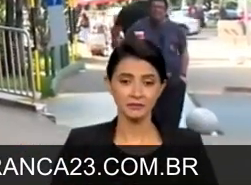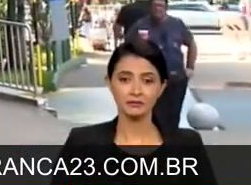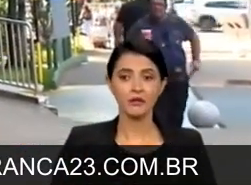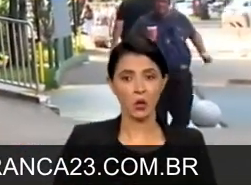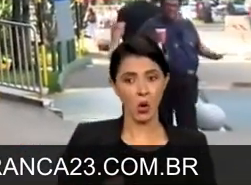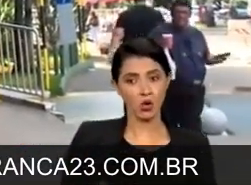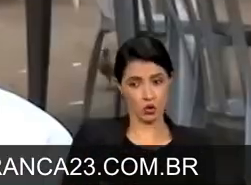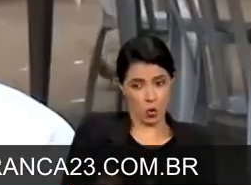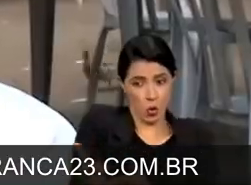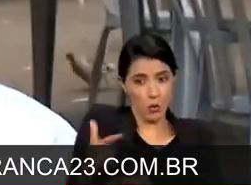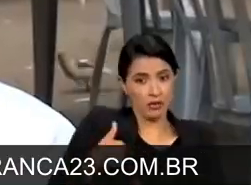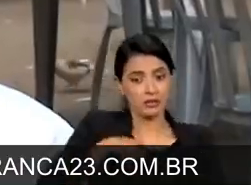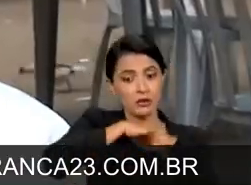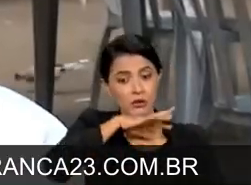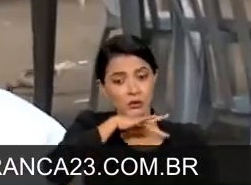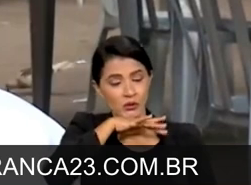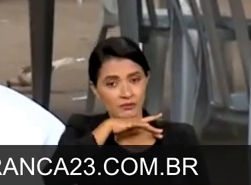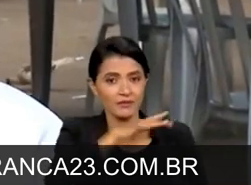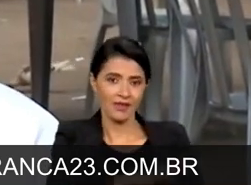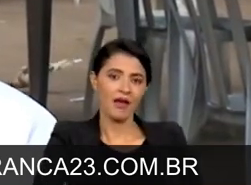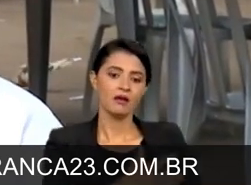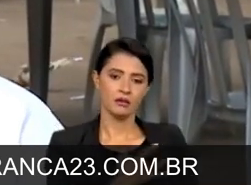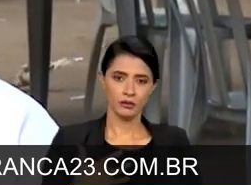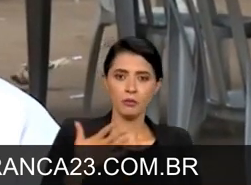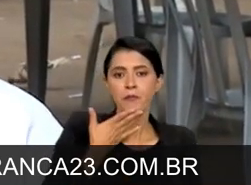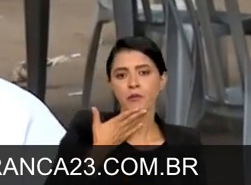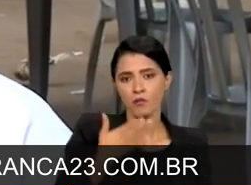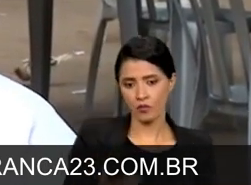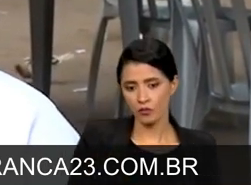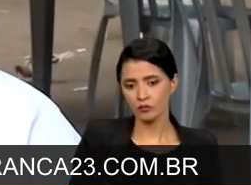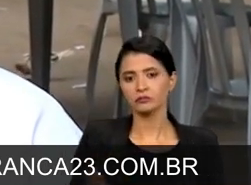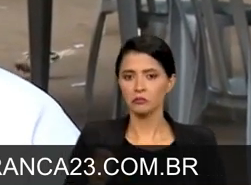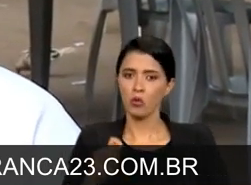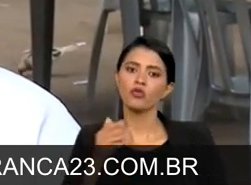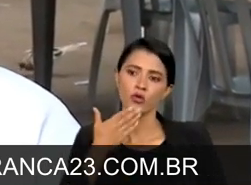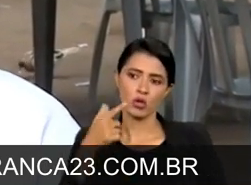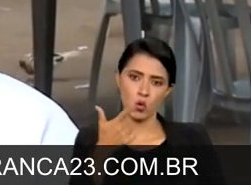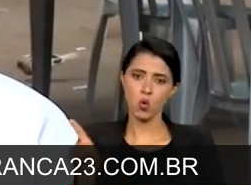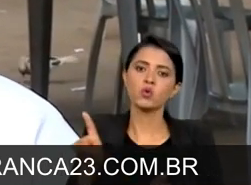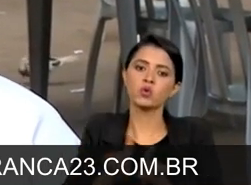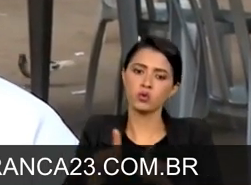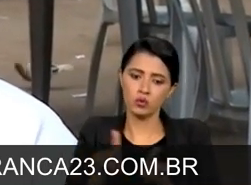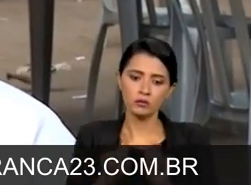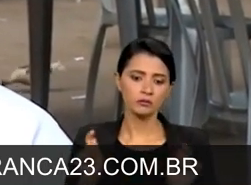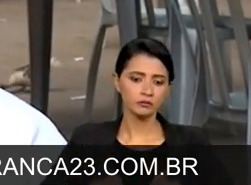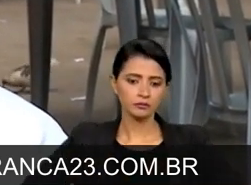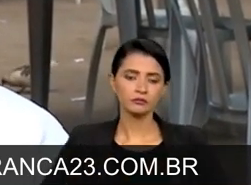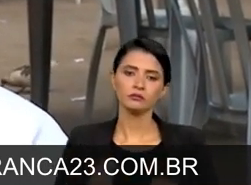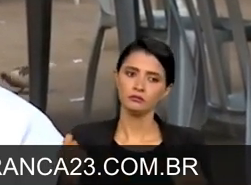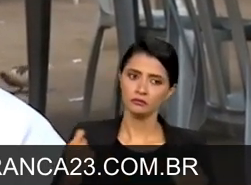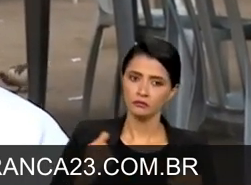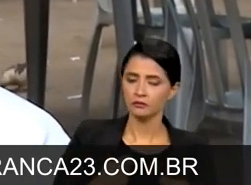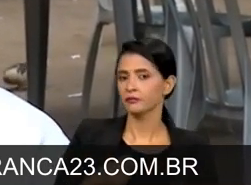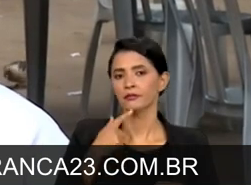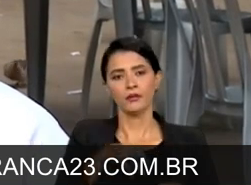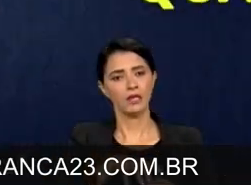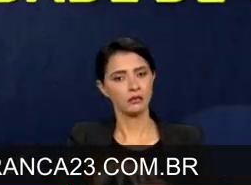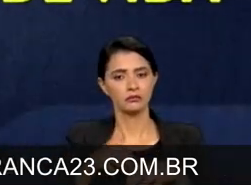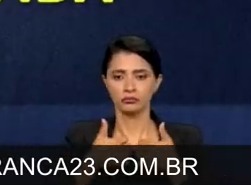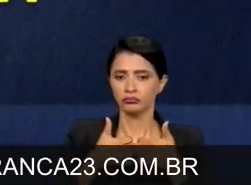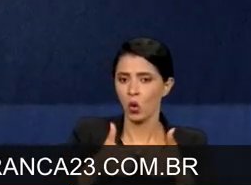está meio ruim, tá? Só na área da saúde está melhorando e de resto pode melhorar tudo. Prazer, transporte